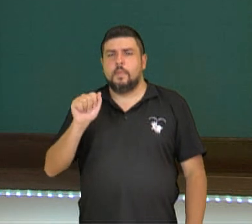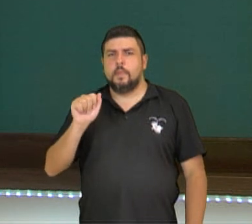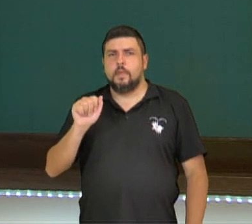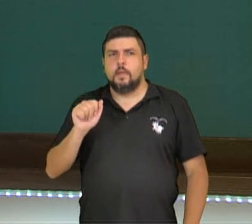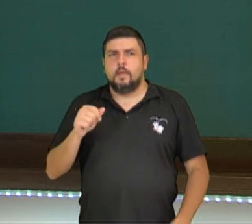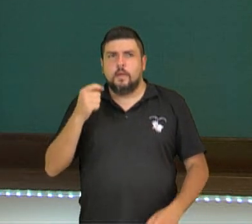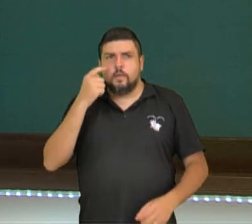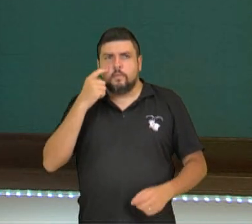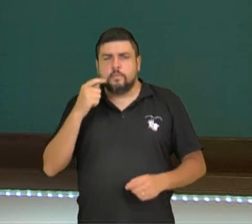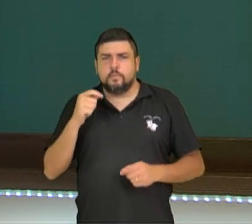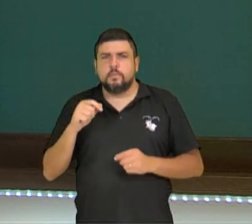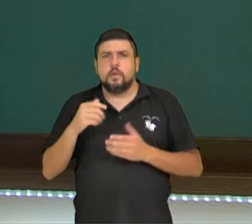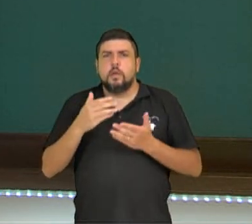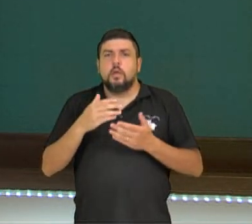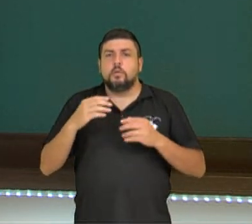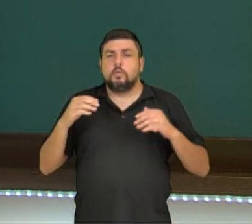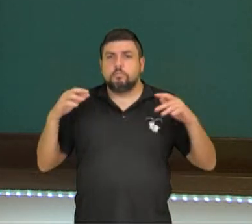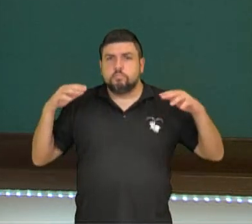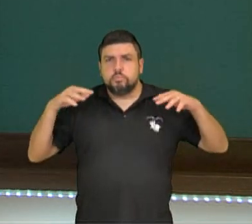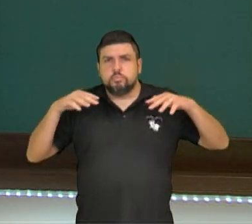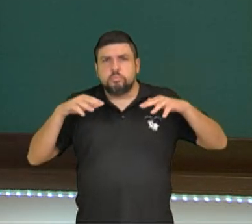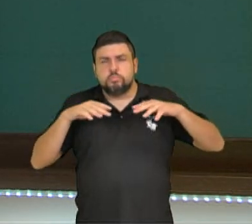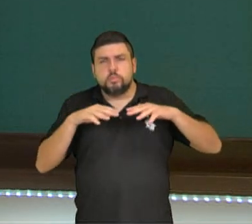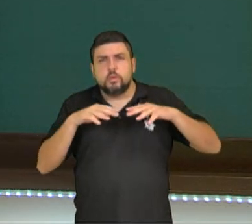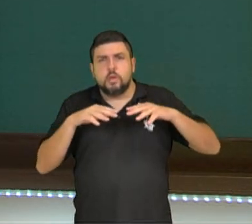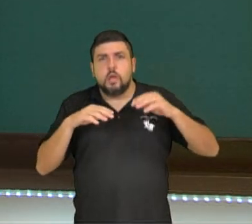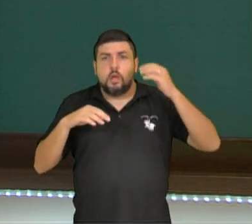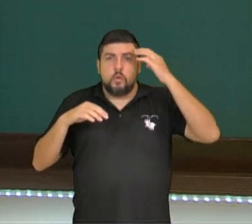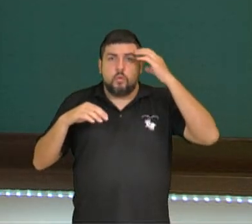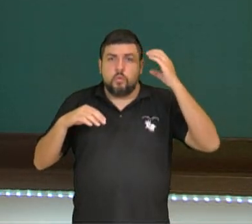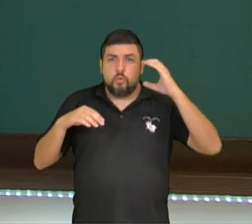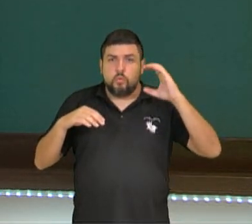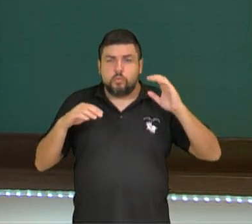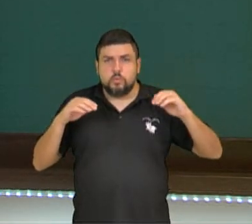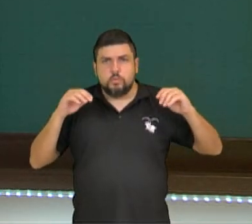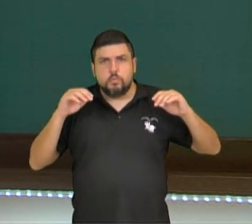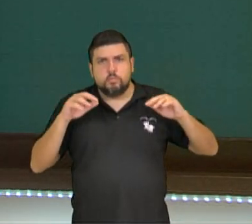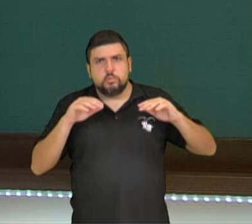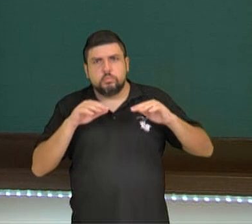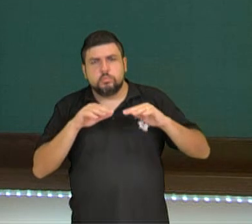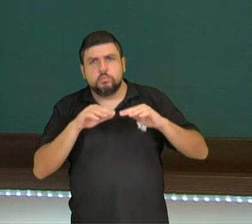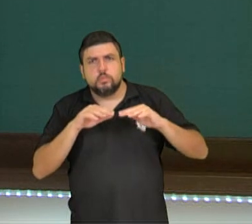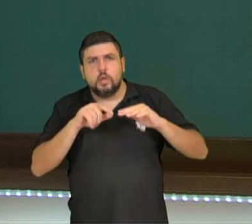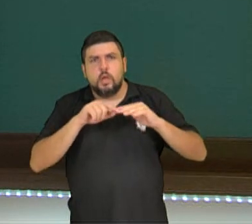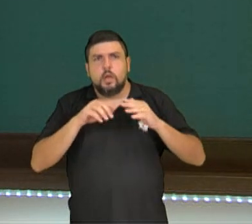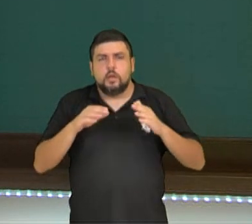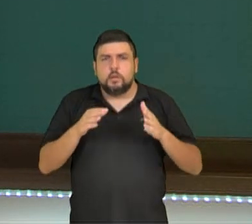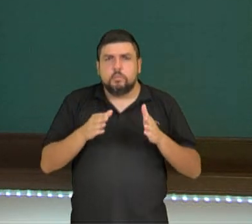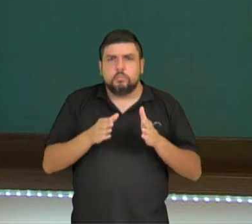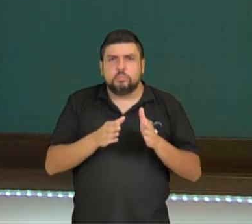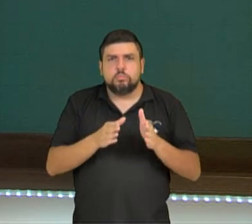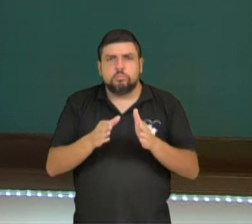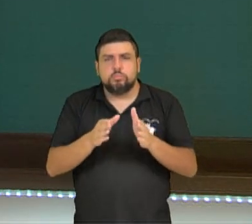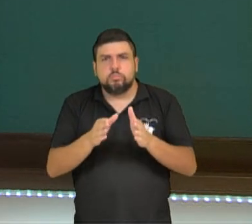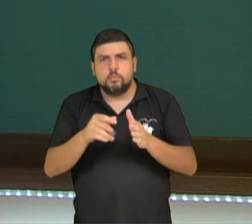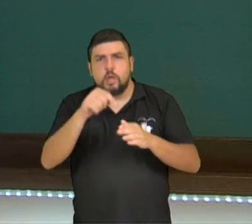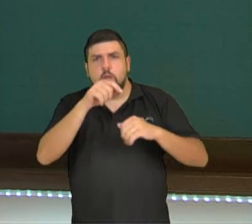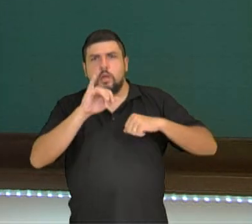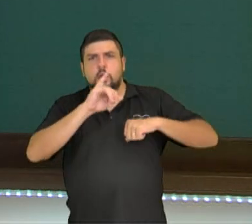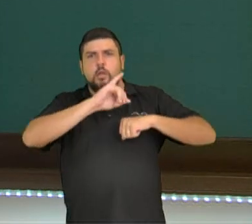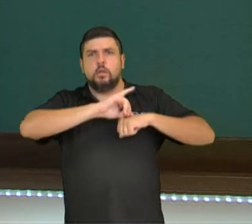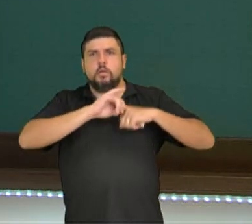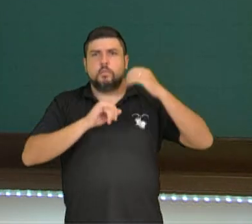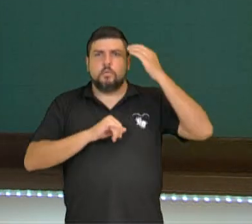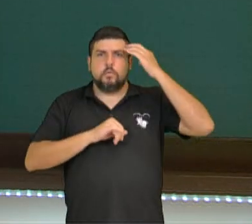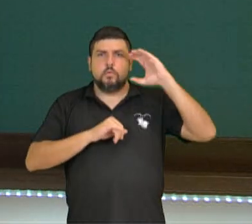essa indicação. Então, falamos ali das nascentes que ficam na região de Curitiba, a capital do estado do Paraná. Aí nós